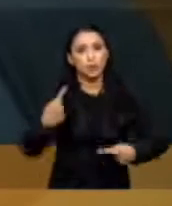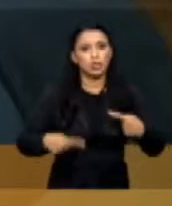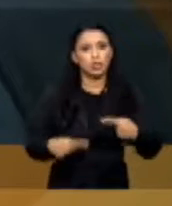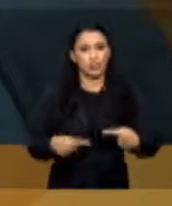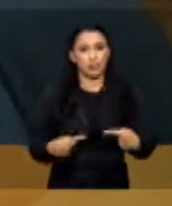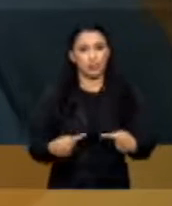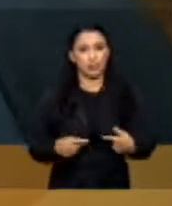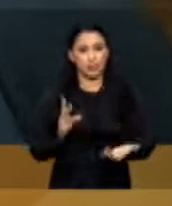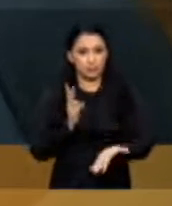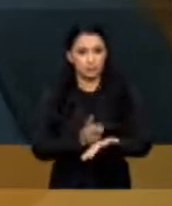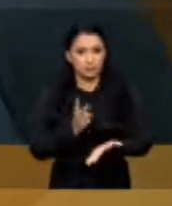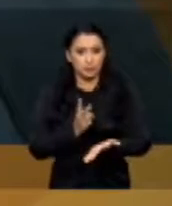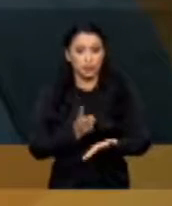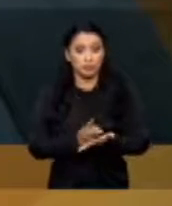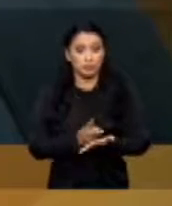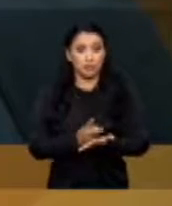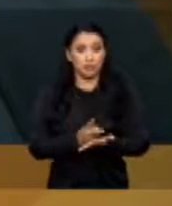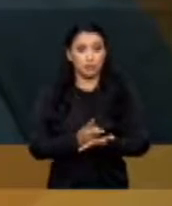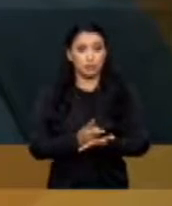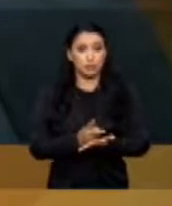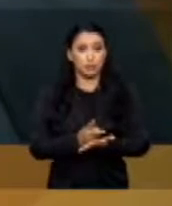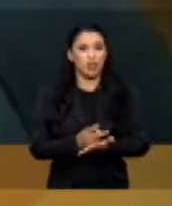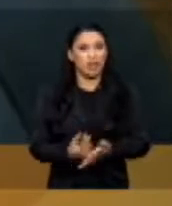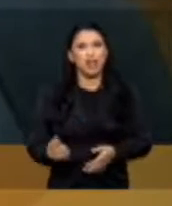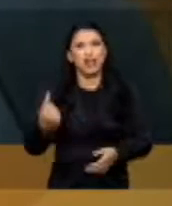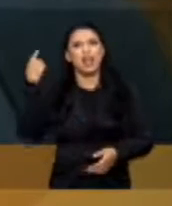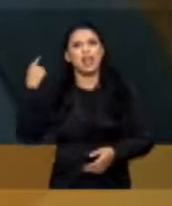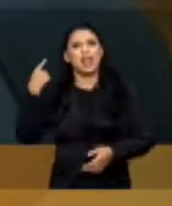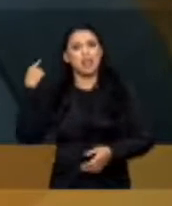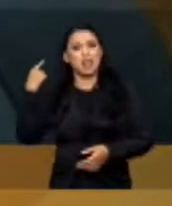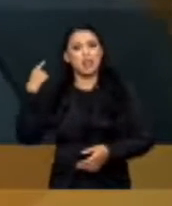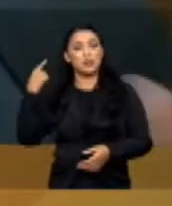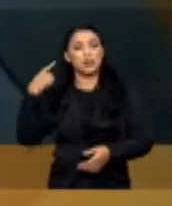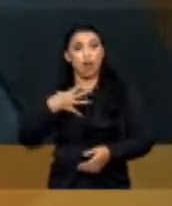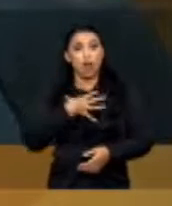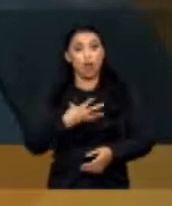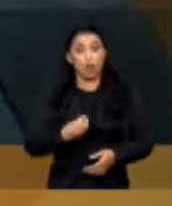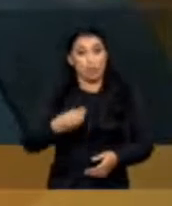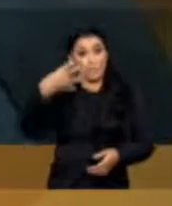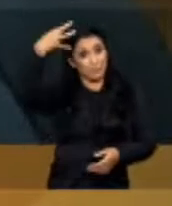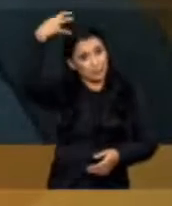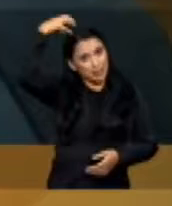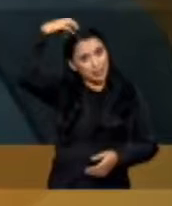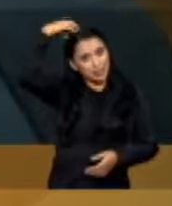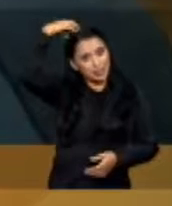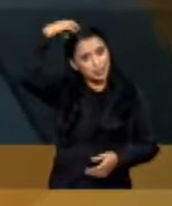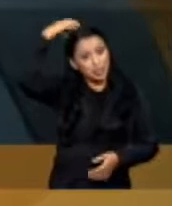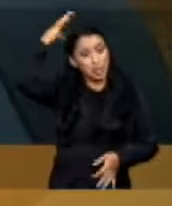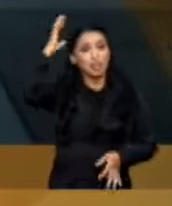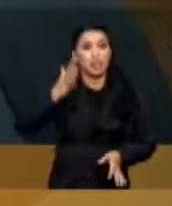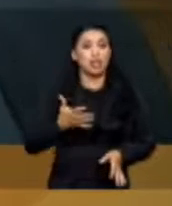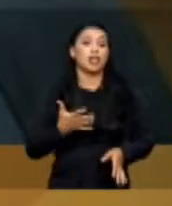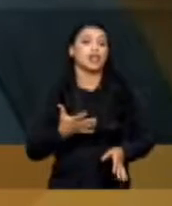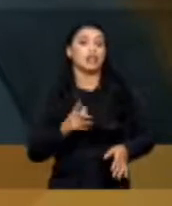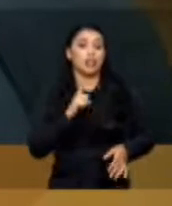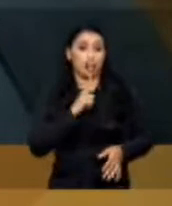político. Mesmo o herdeiro do trono da Inglaterra, onde o rei era irresponsável, respondia por ofender a